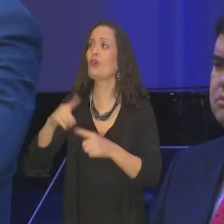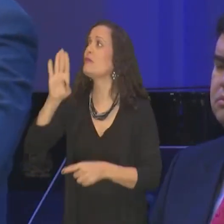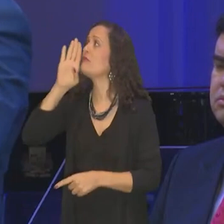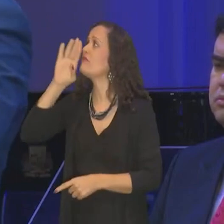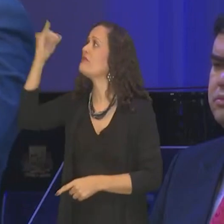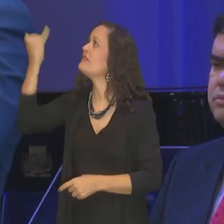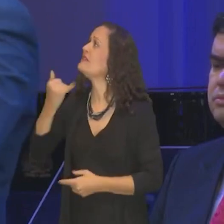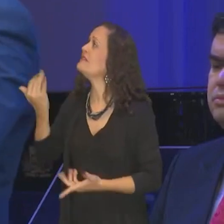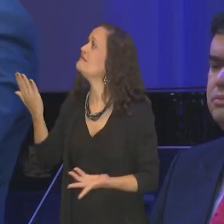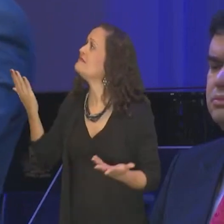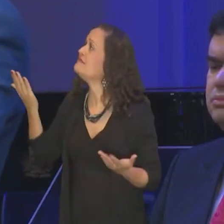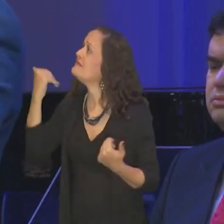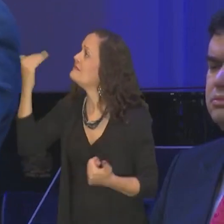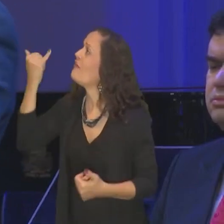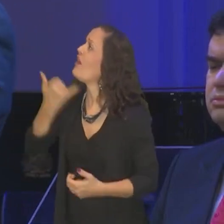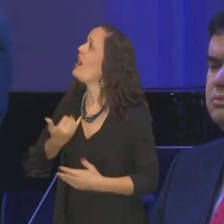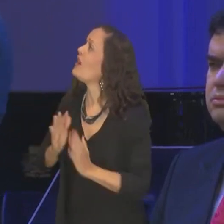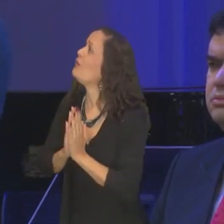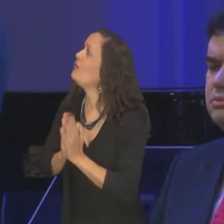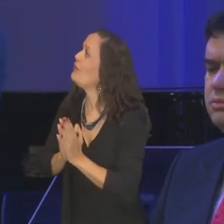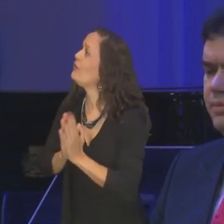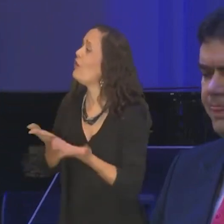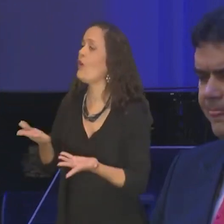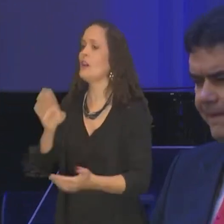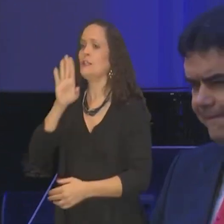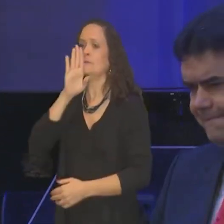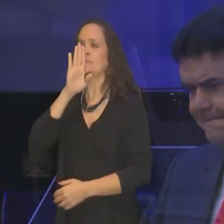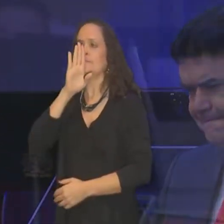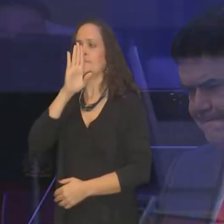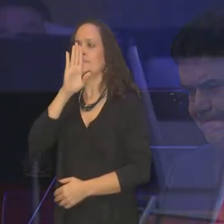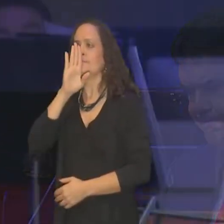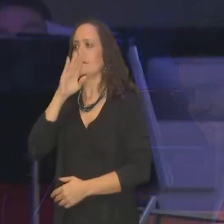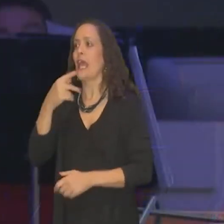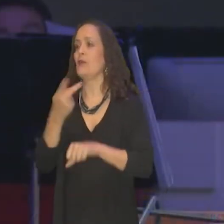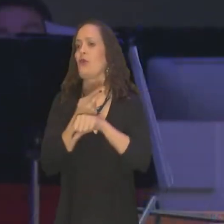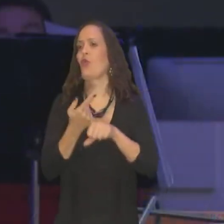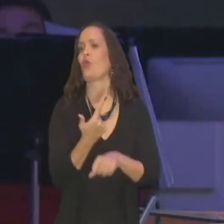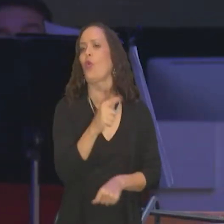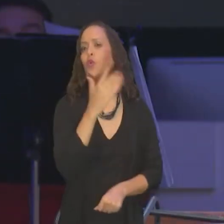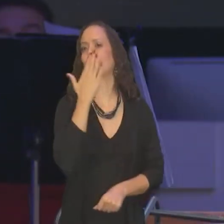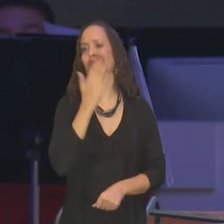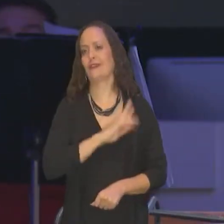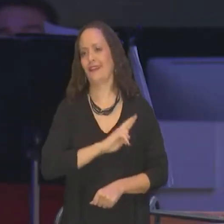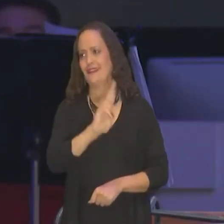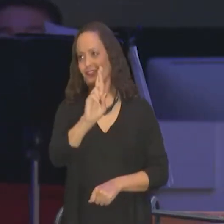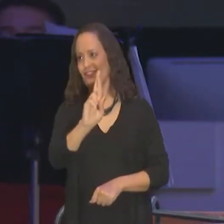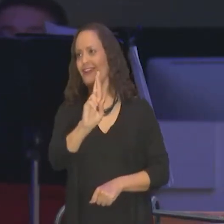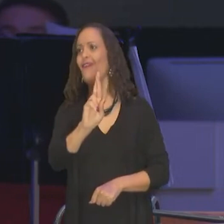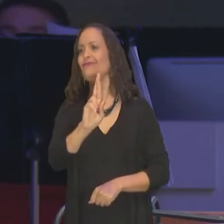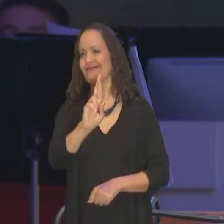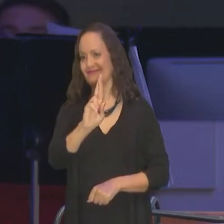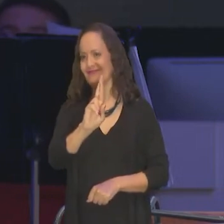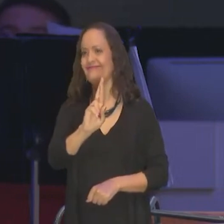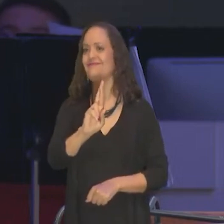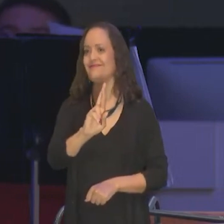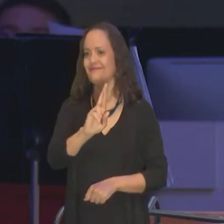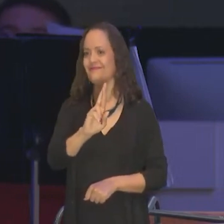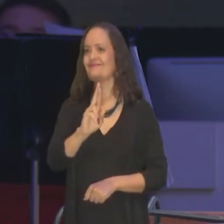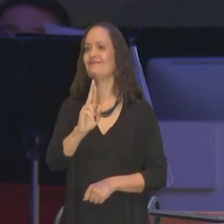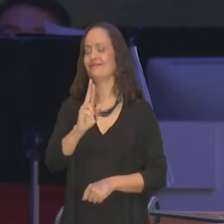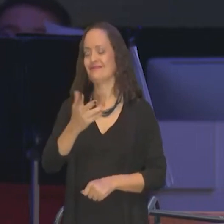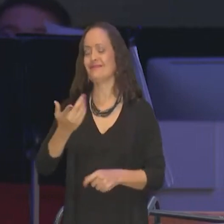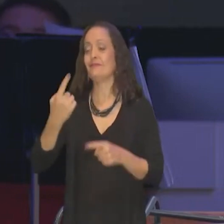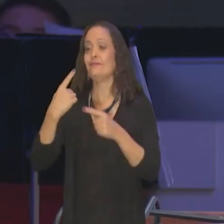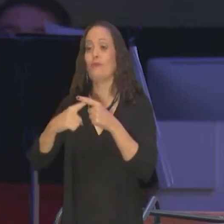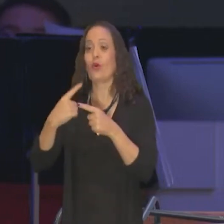ele tão desesperado, vendo o seu ministério de reprovação, ele procura uma pessoa